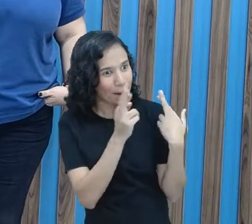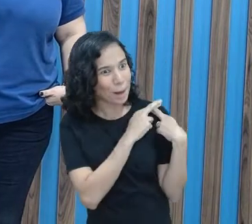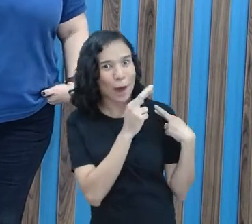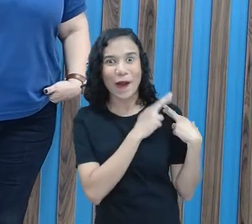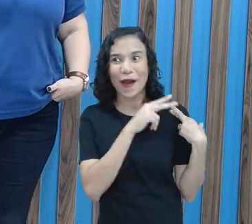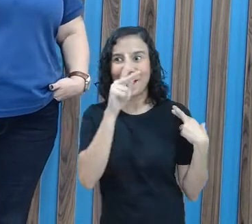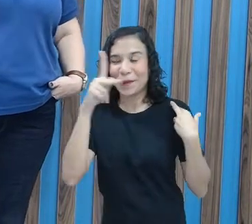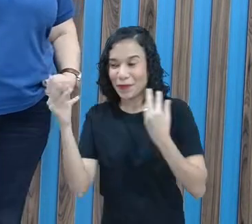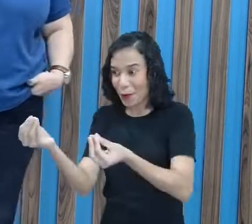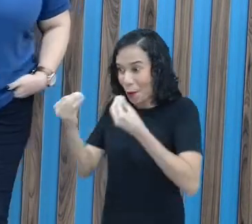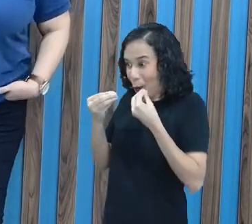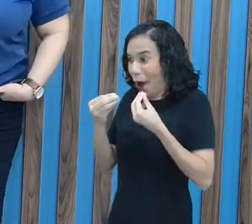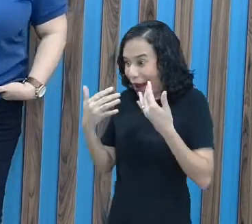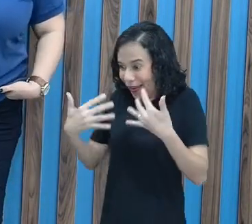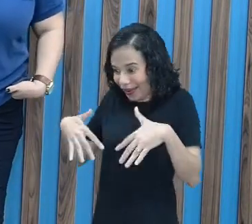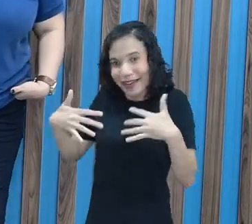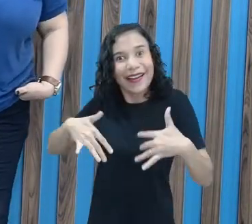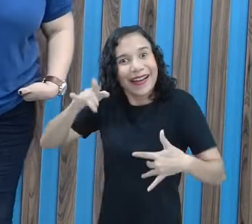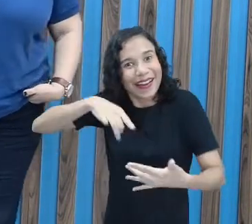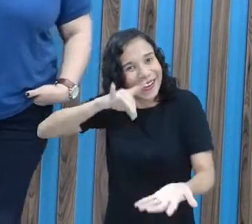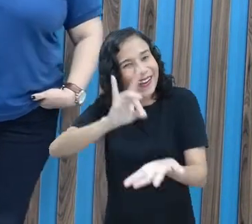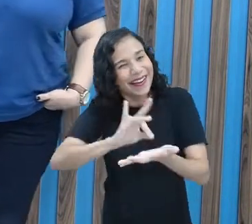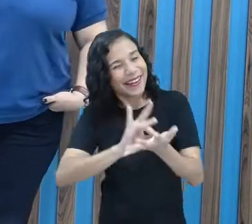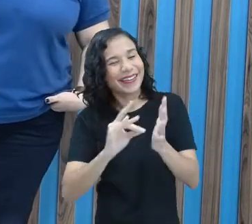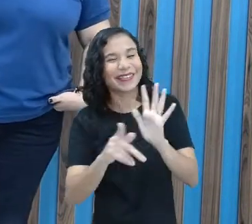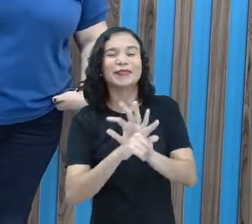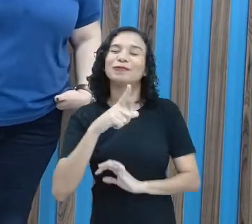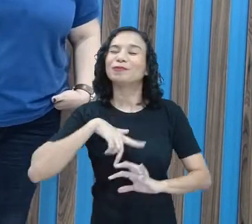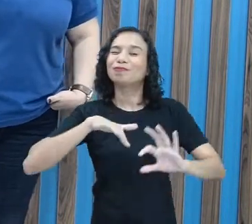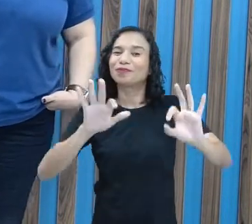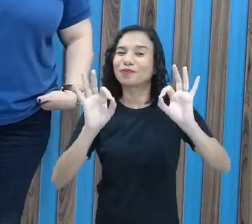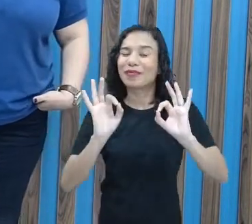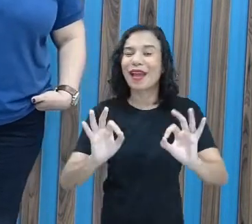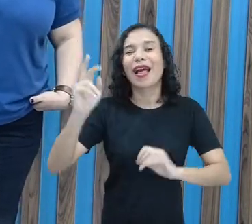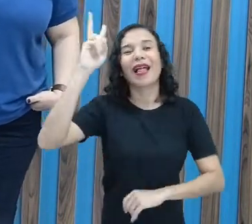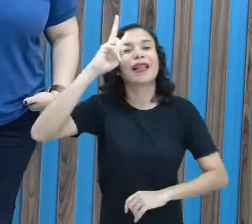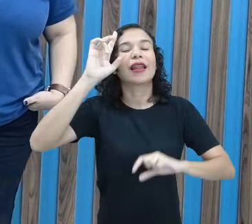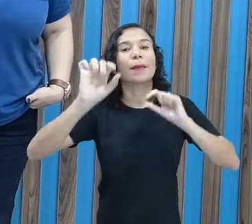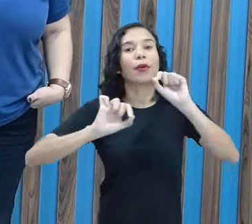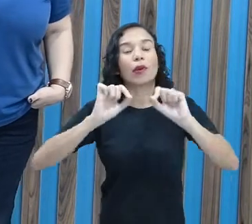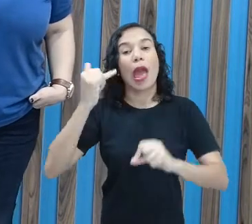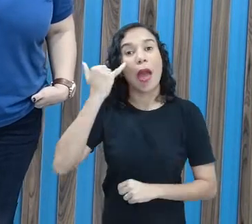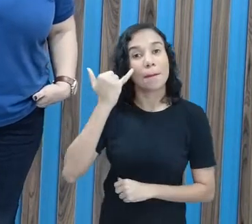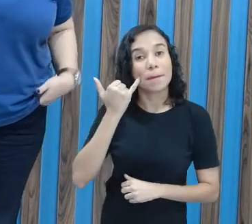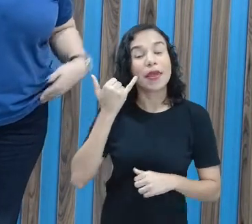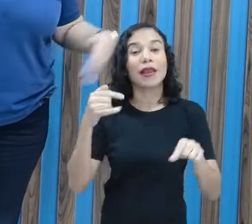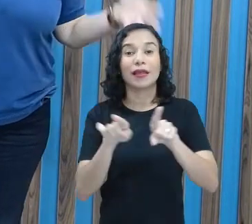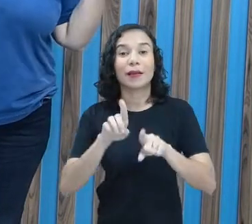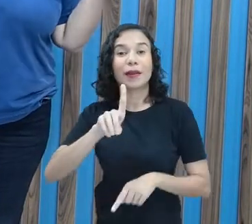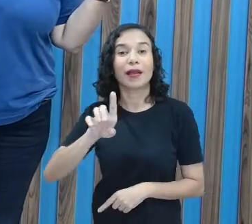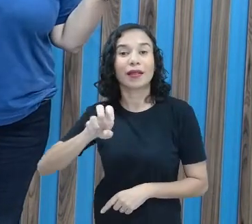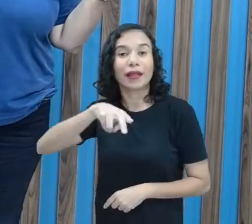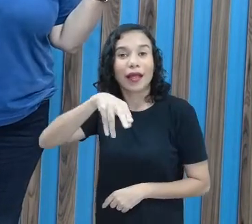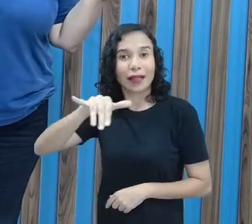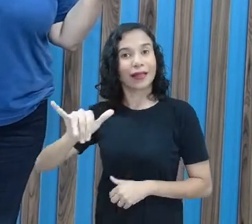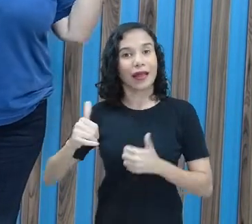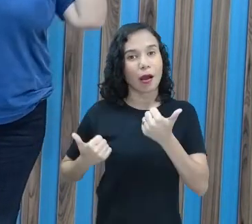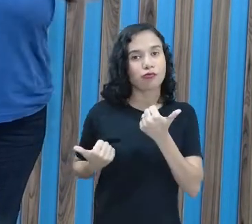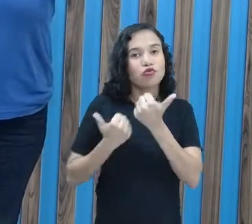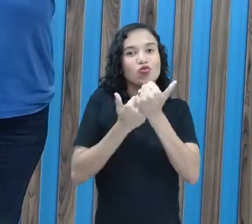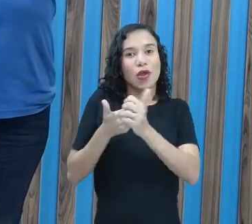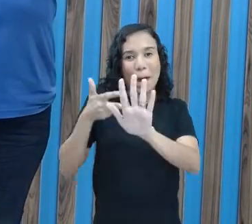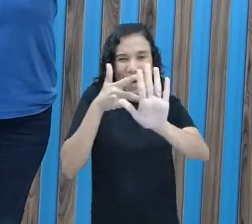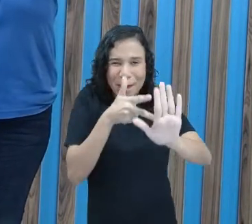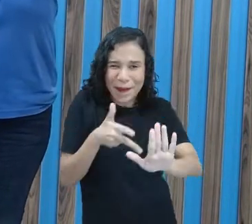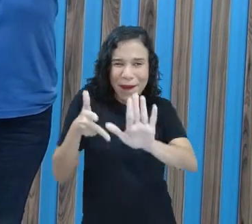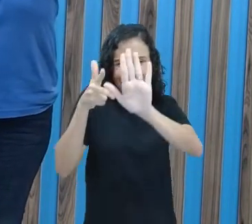para mim agora. É isso aí, professor, certinho. E lembrando que tá Billy e Dani ali, né, auxiliando a gente na produção,